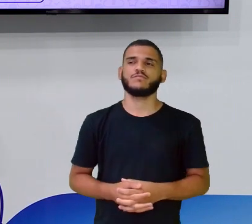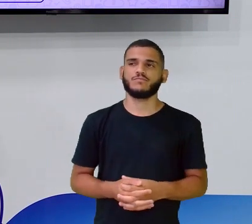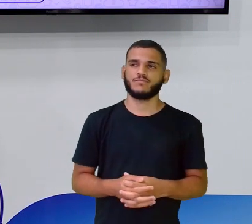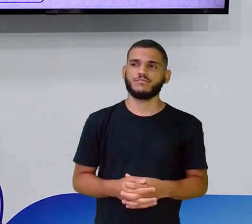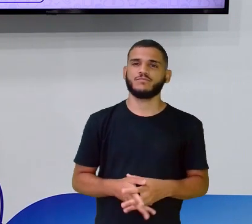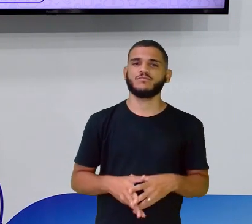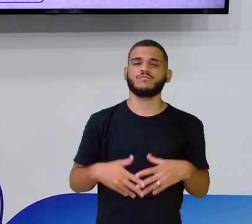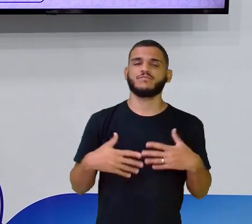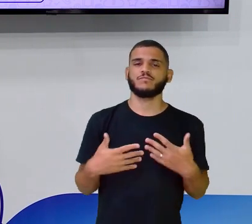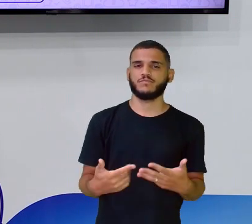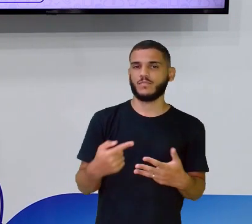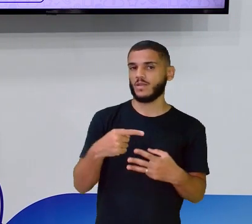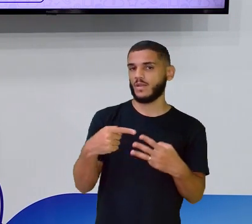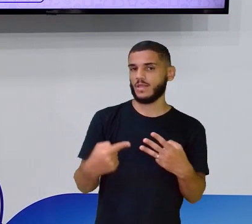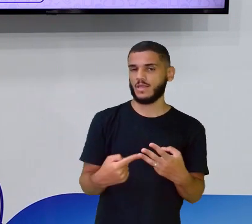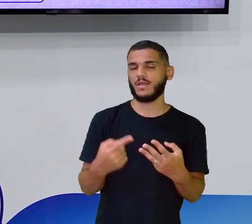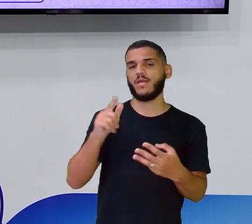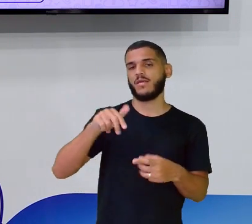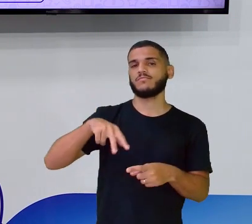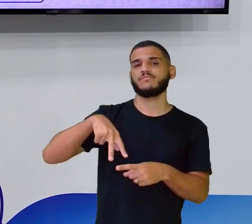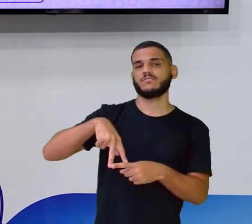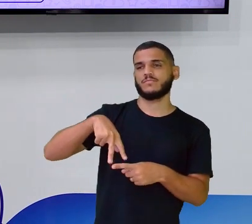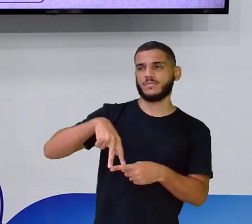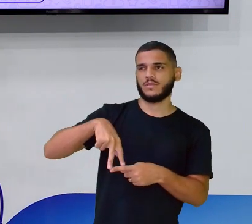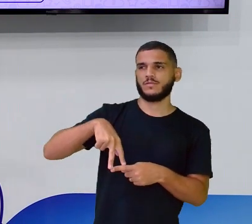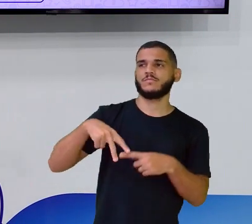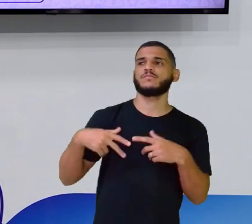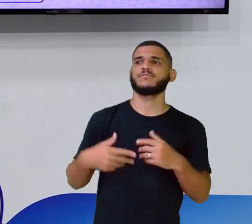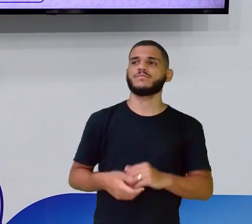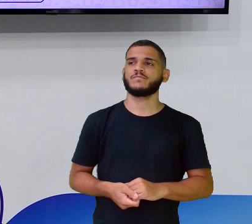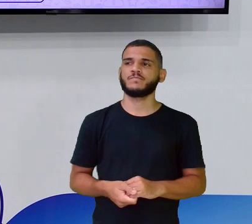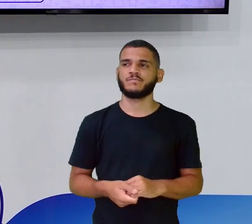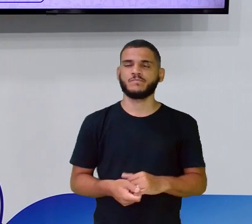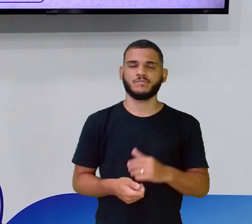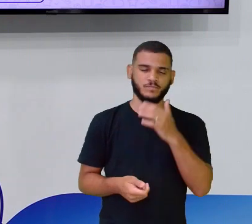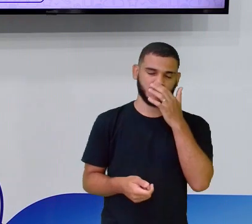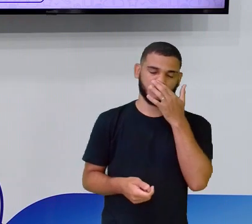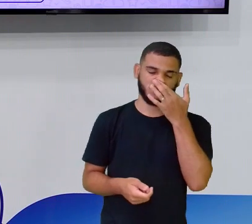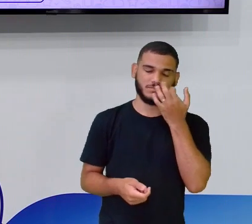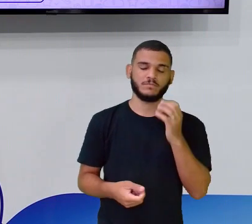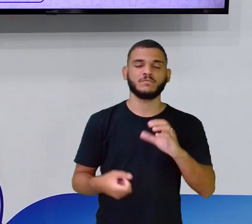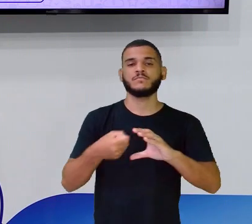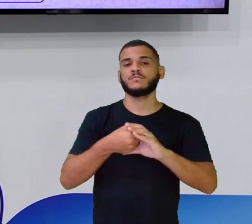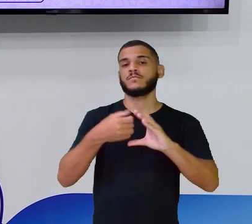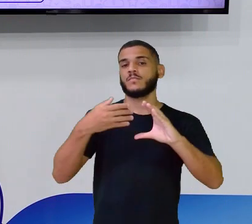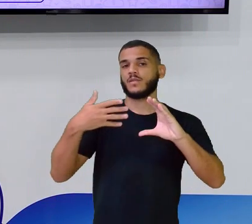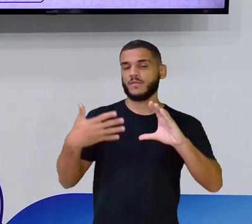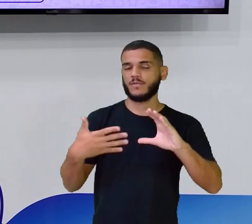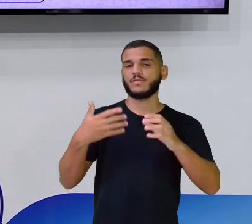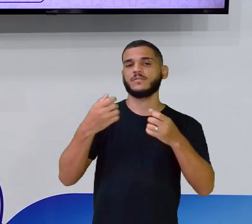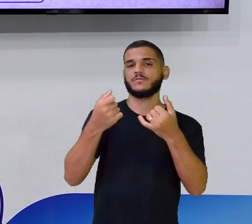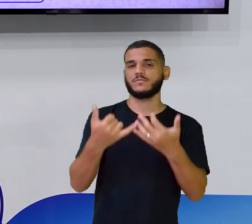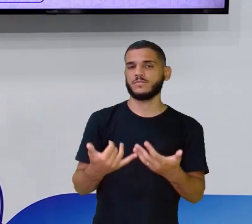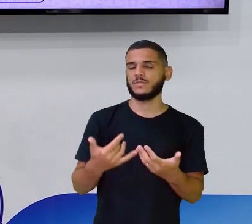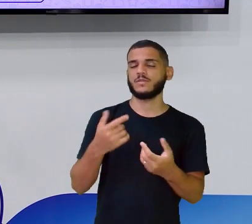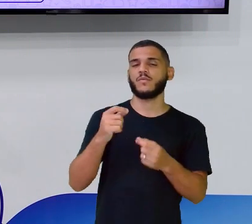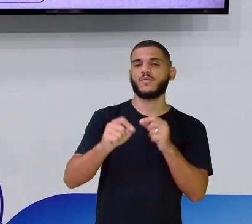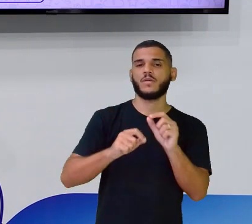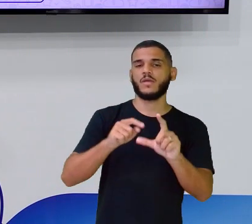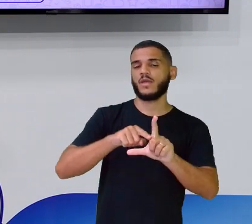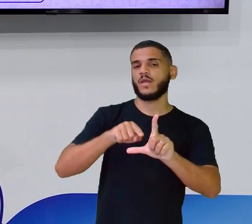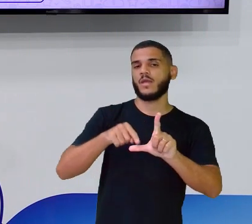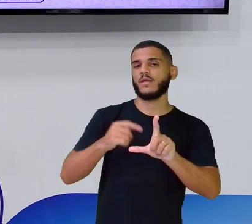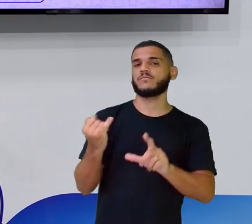3 lados com medidas diferentes, beleza? Classificação quanto à medida dos seus ângulos, isso